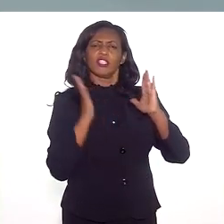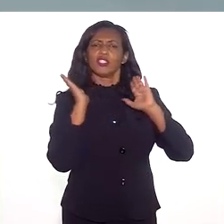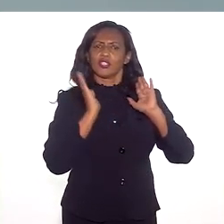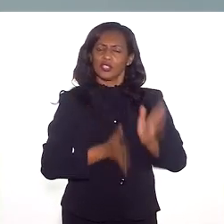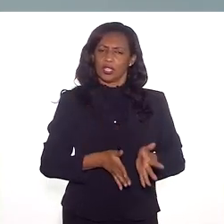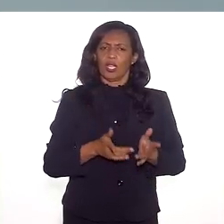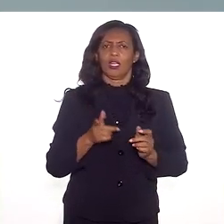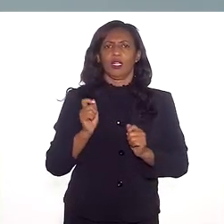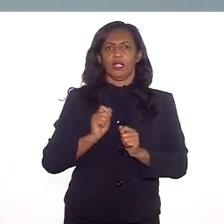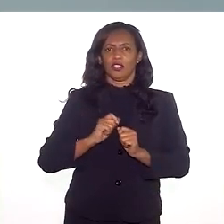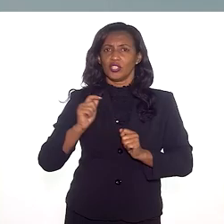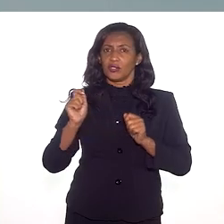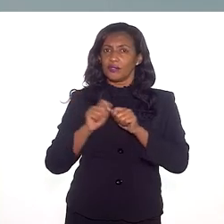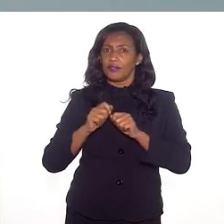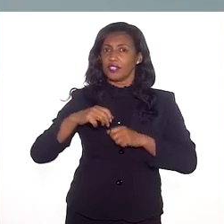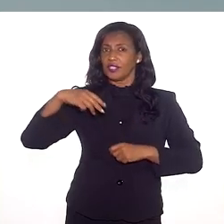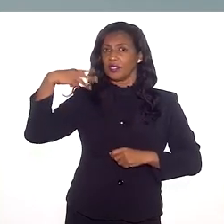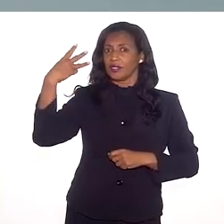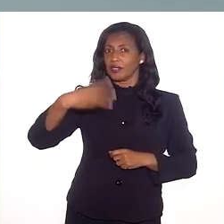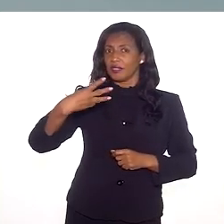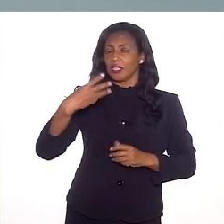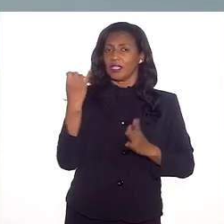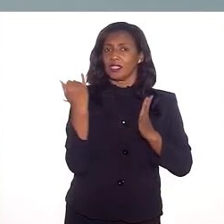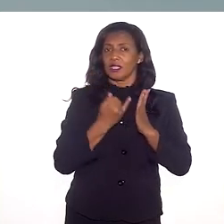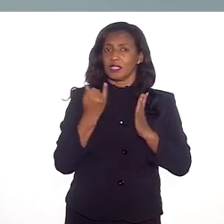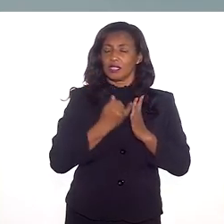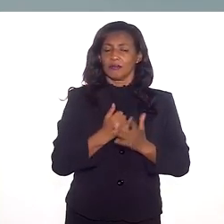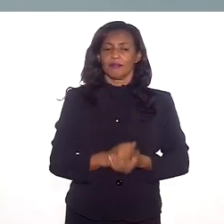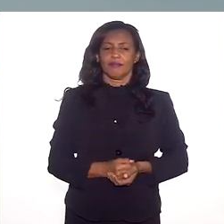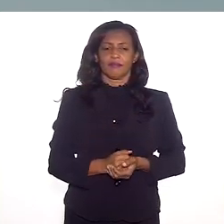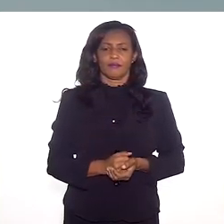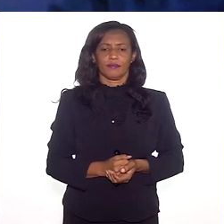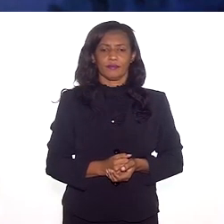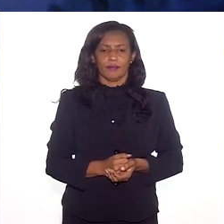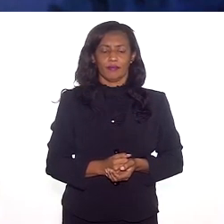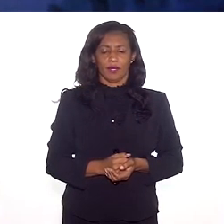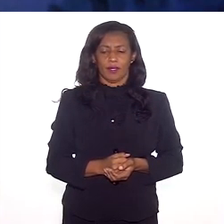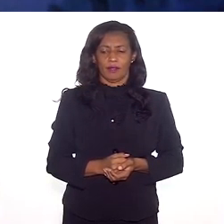É, a gente fez 3 editais de montagem teatral,